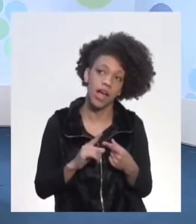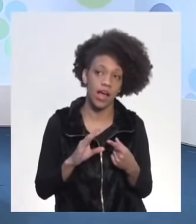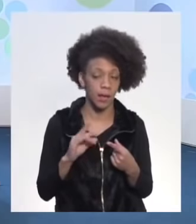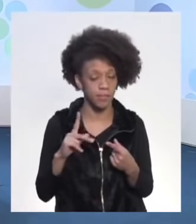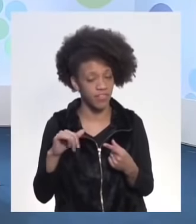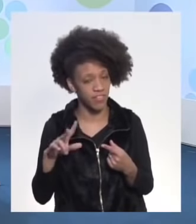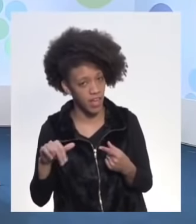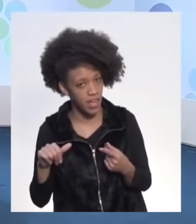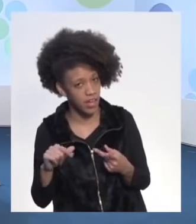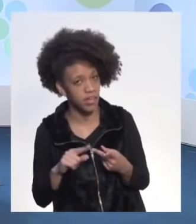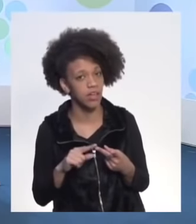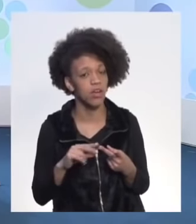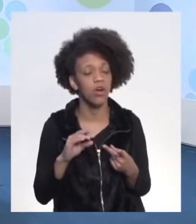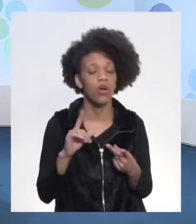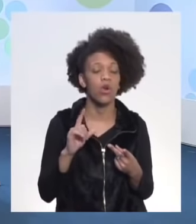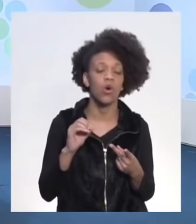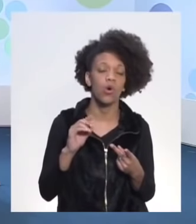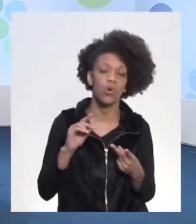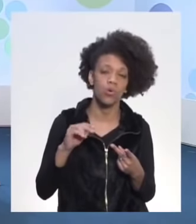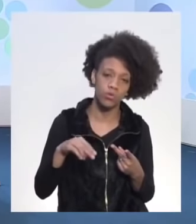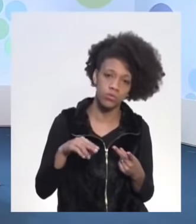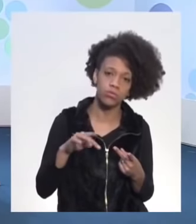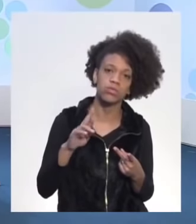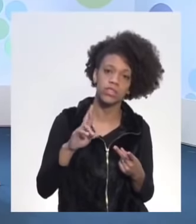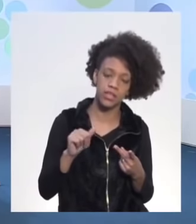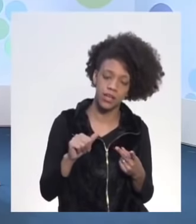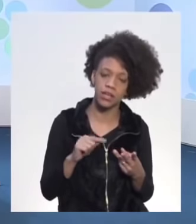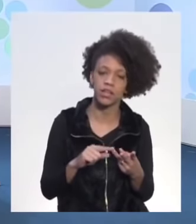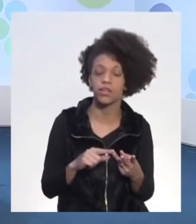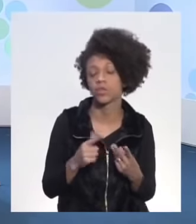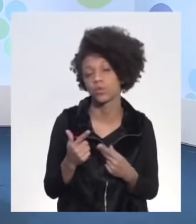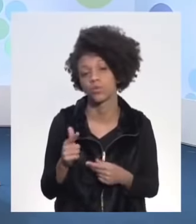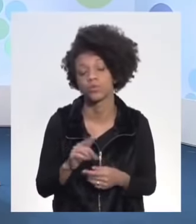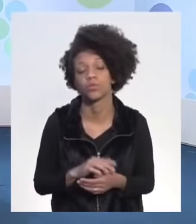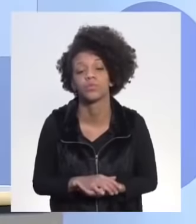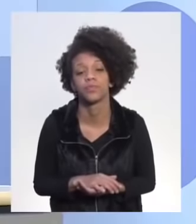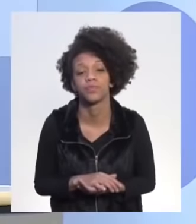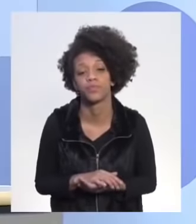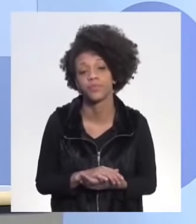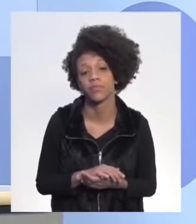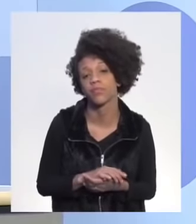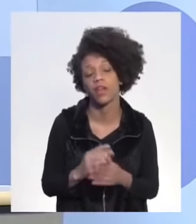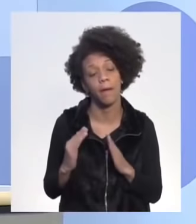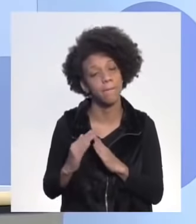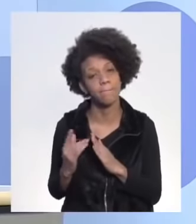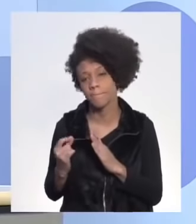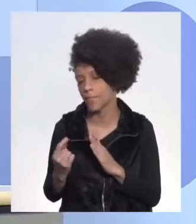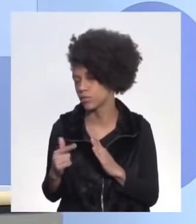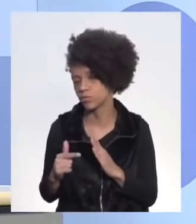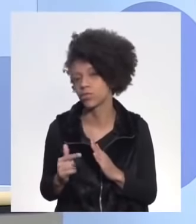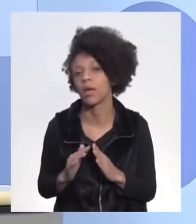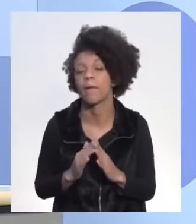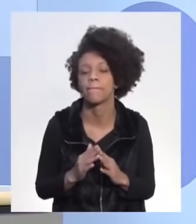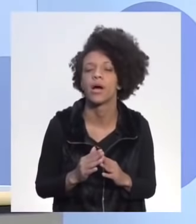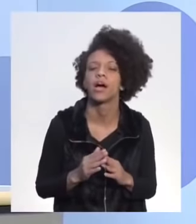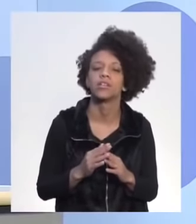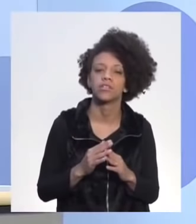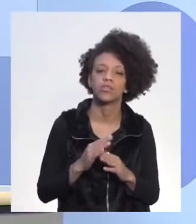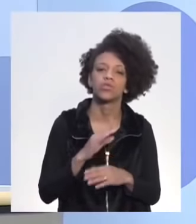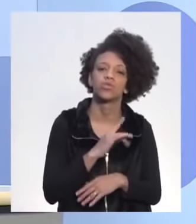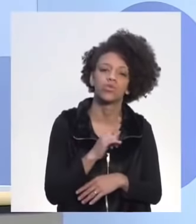onça. A Ana Beatriz, ela não vê na próxima cidade, mas ela já viu no zoológico da cidade